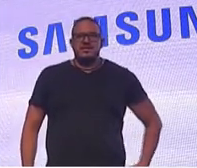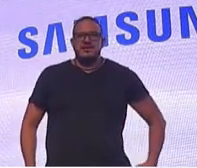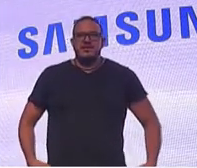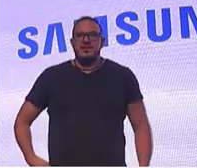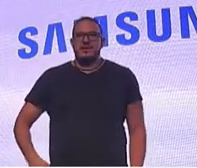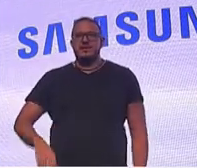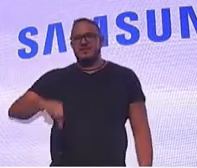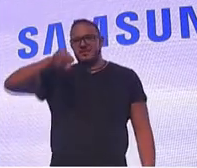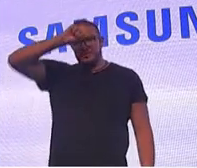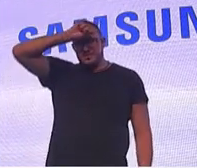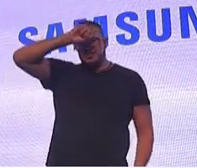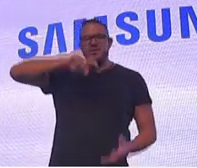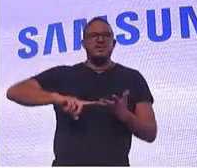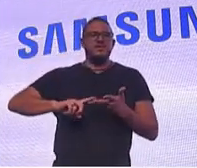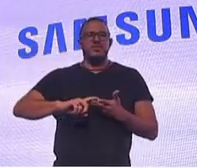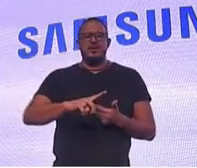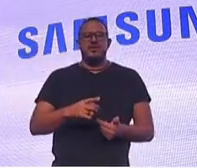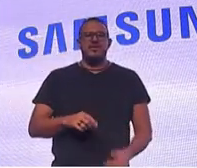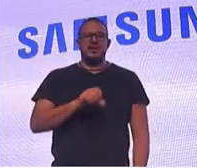S10, S9,